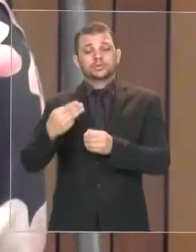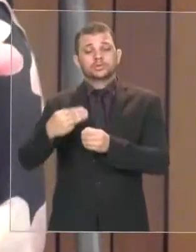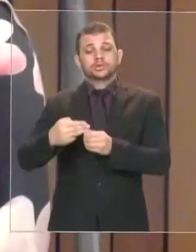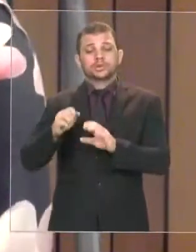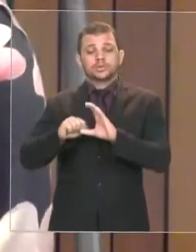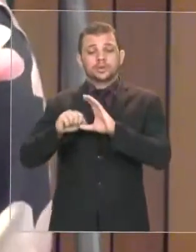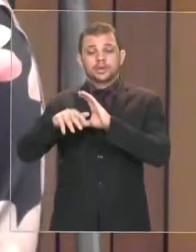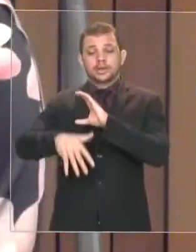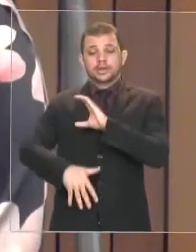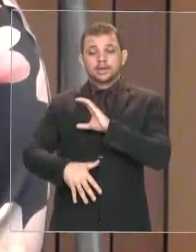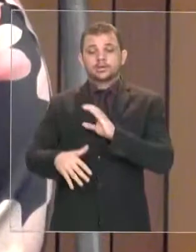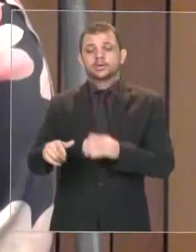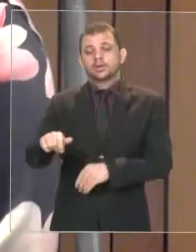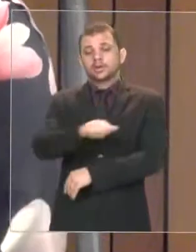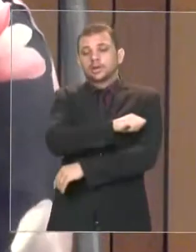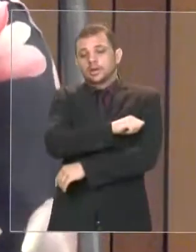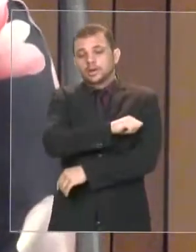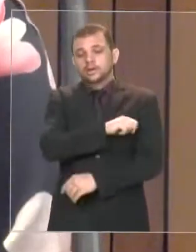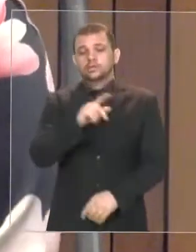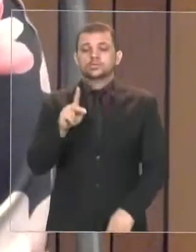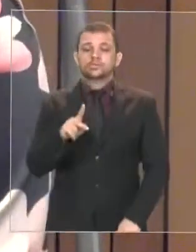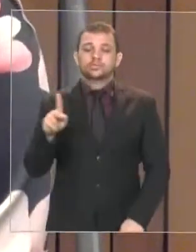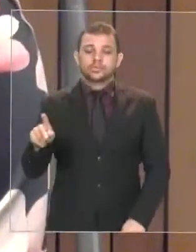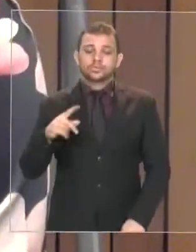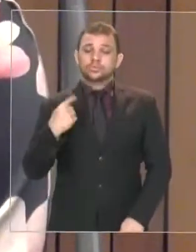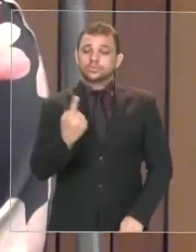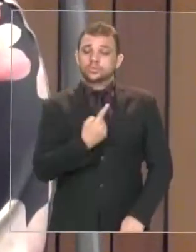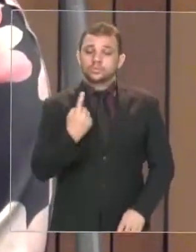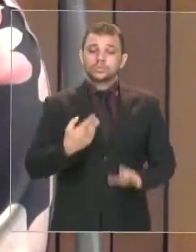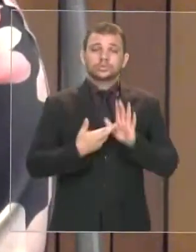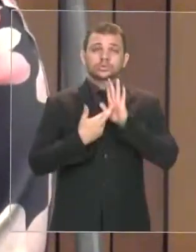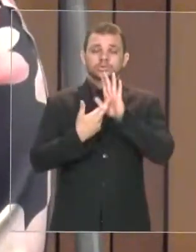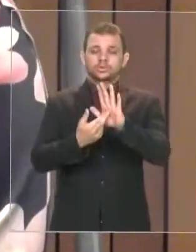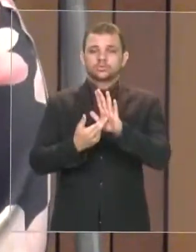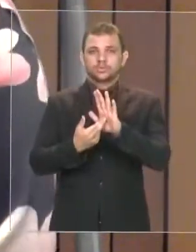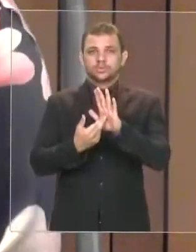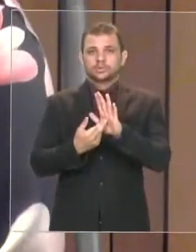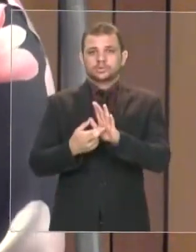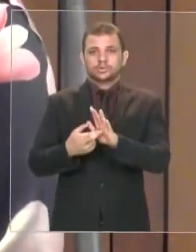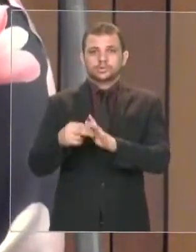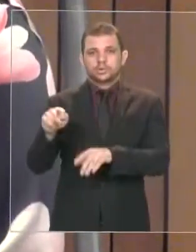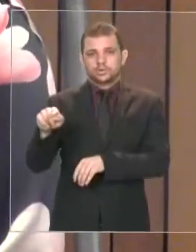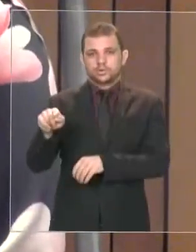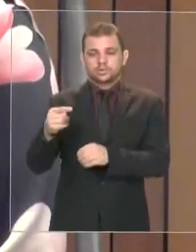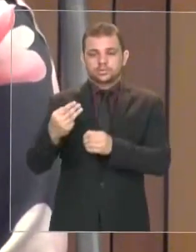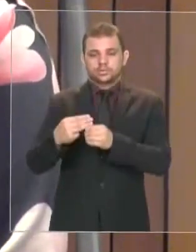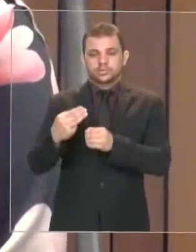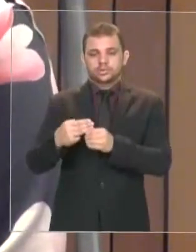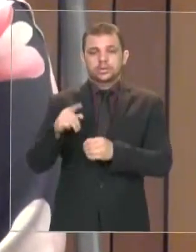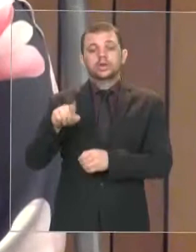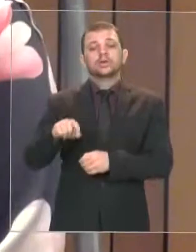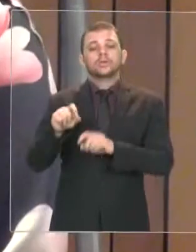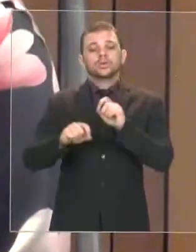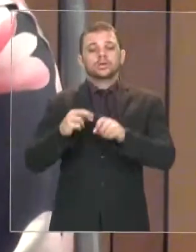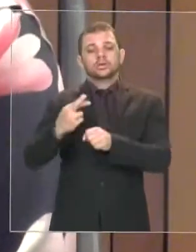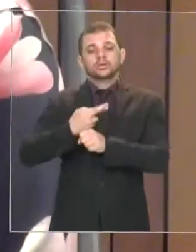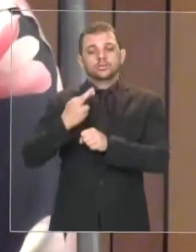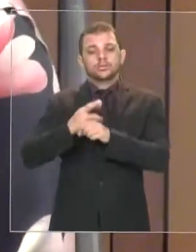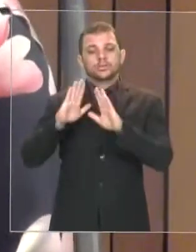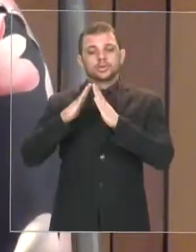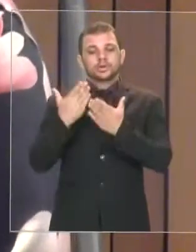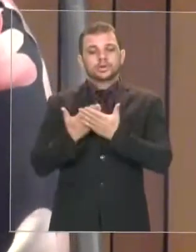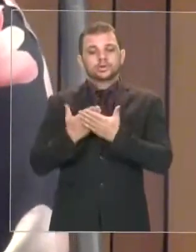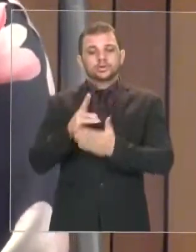alunados, para os professores, para nós que representamos o município de Carolina, foi a reforma da Escola